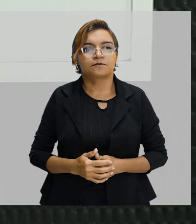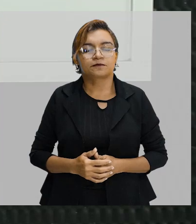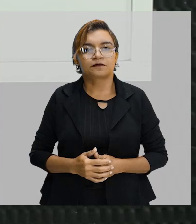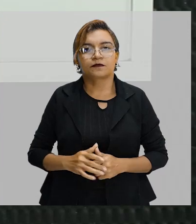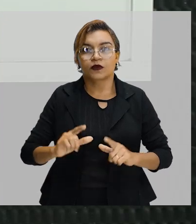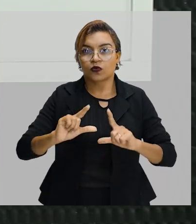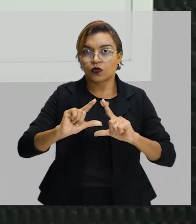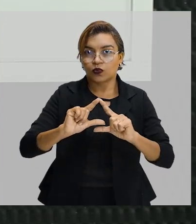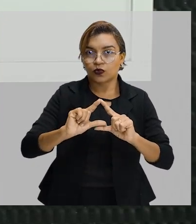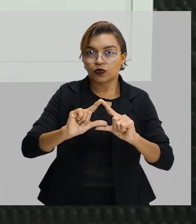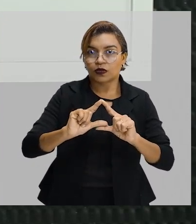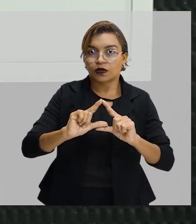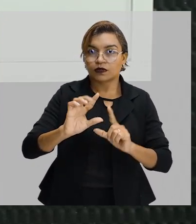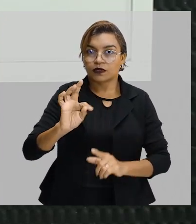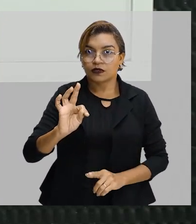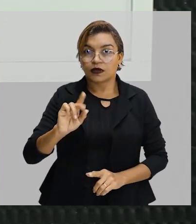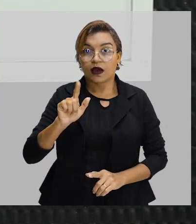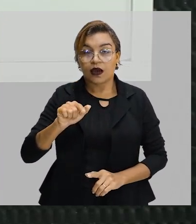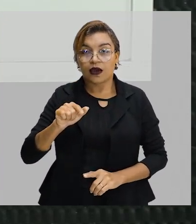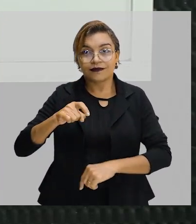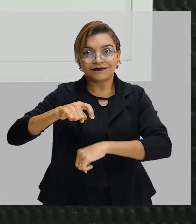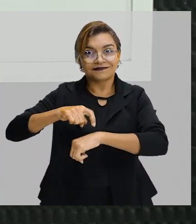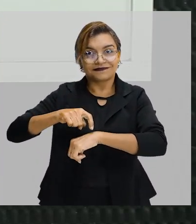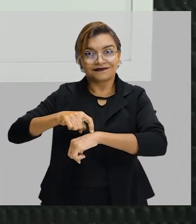E o ΔT é o tempo, né?